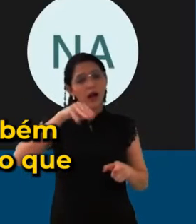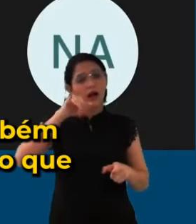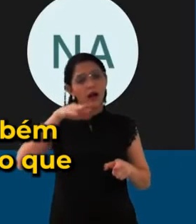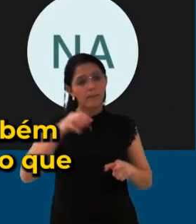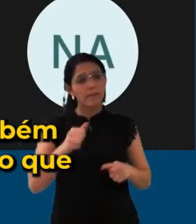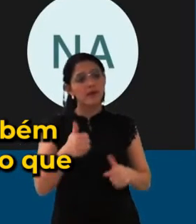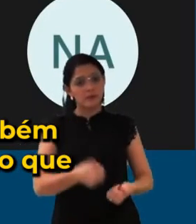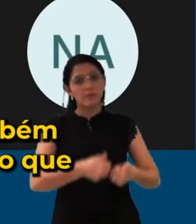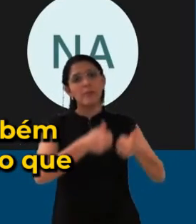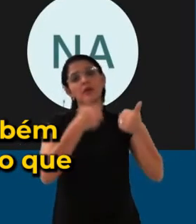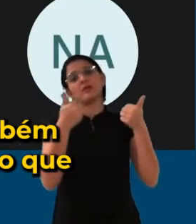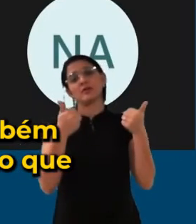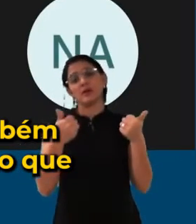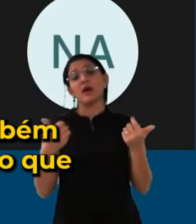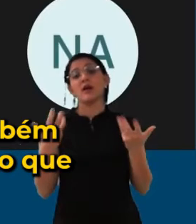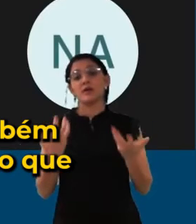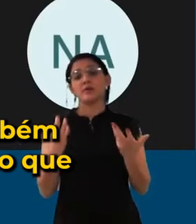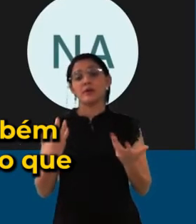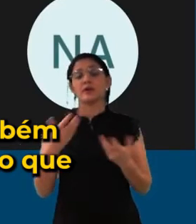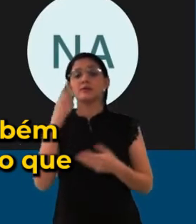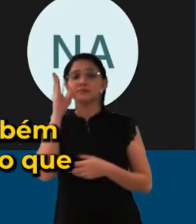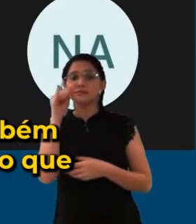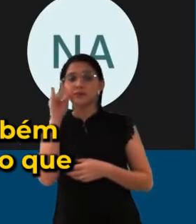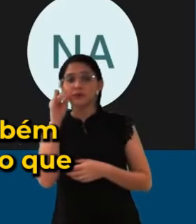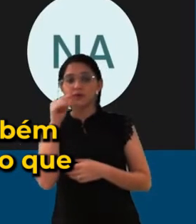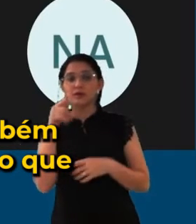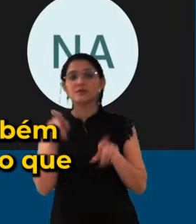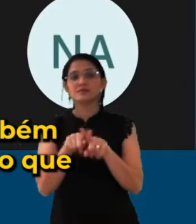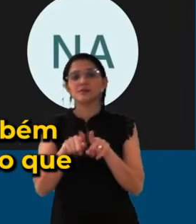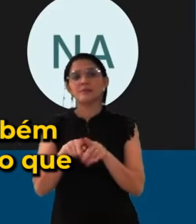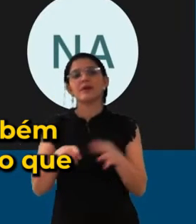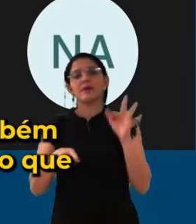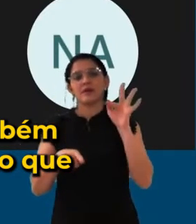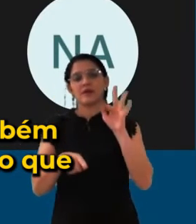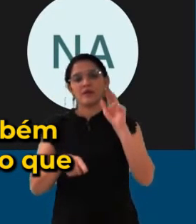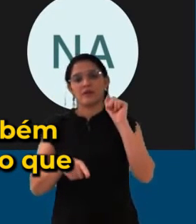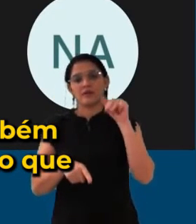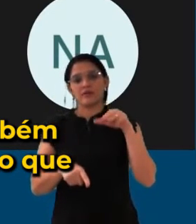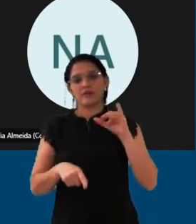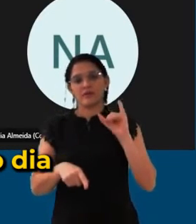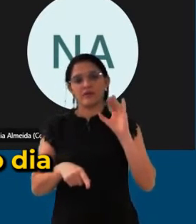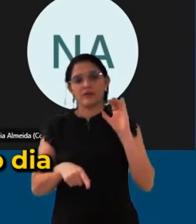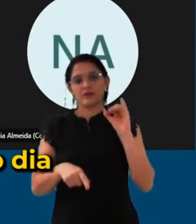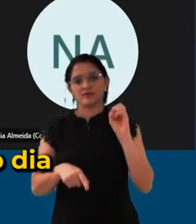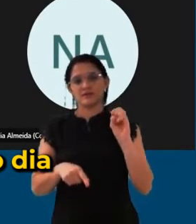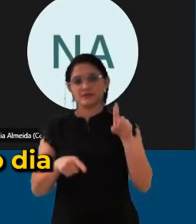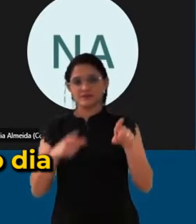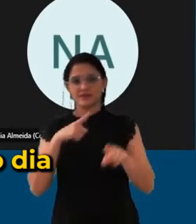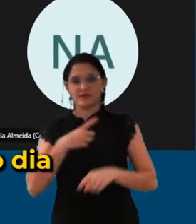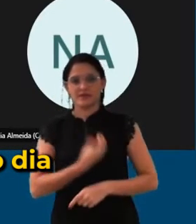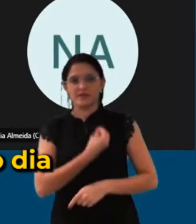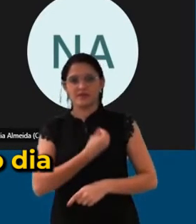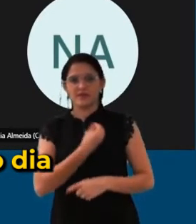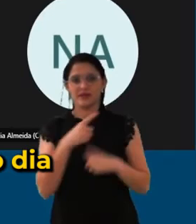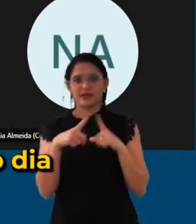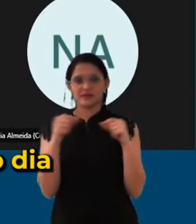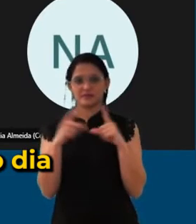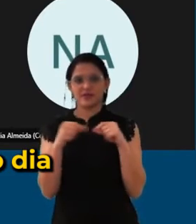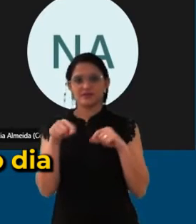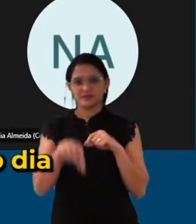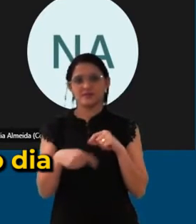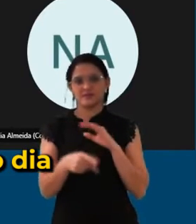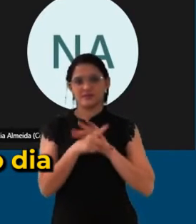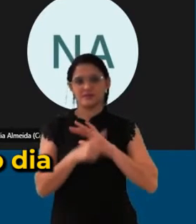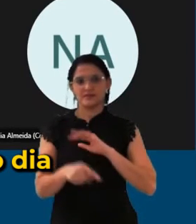eu realmente estou muito curiosa também para ouvir o preposto, Francisco, que eu acho que está aqui em Brasília, né, Francisco? Você é o que cuida aqui